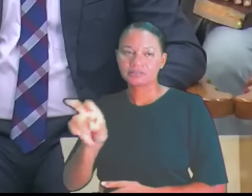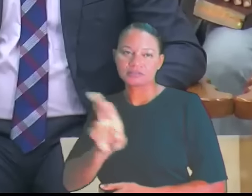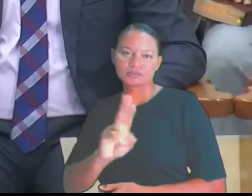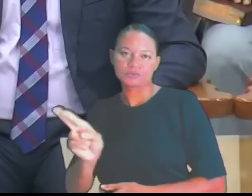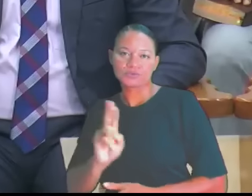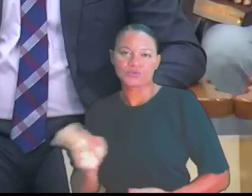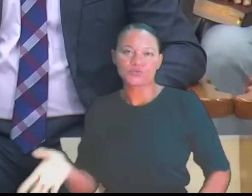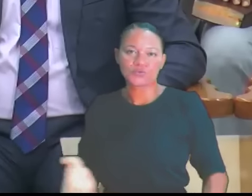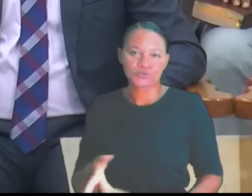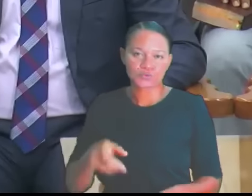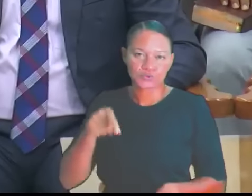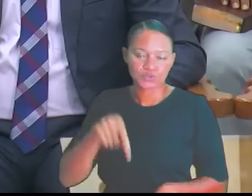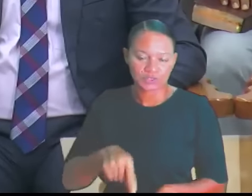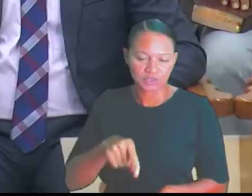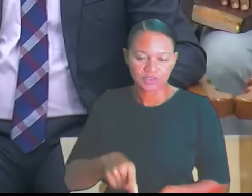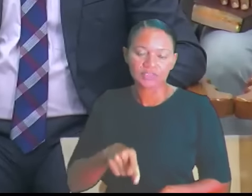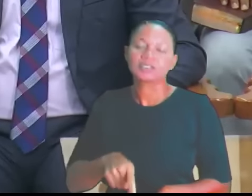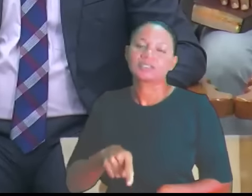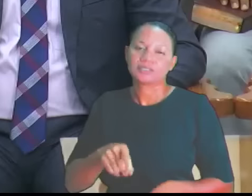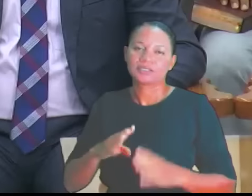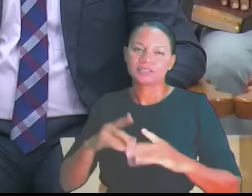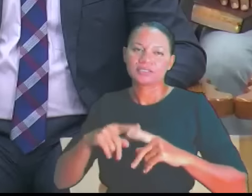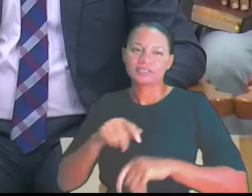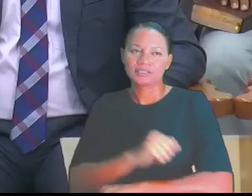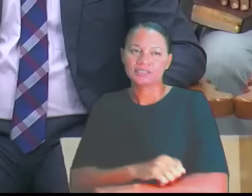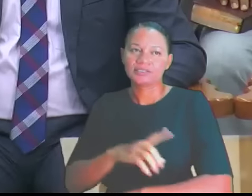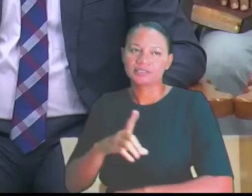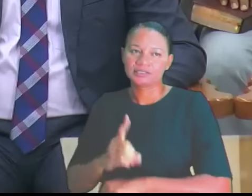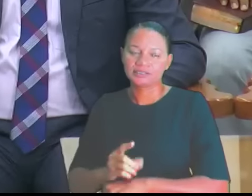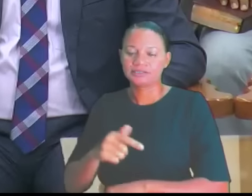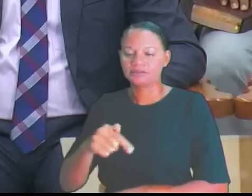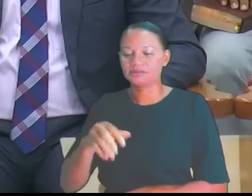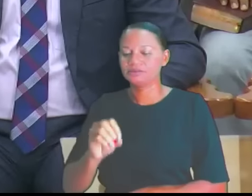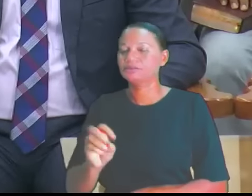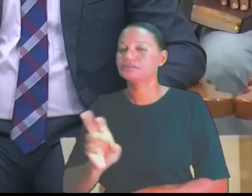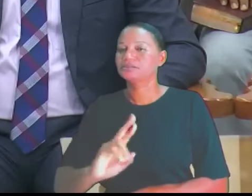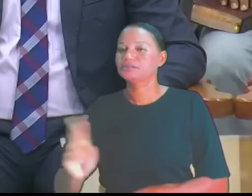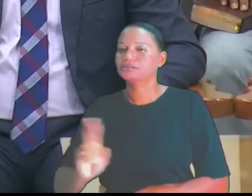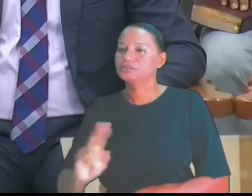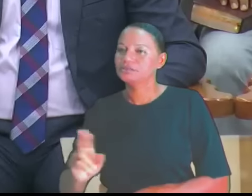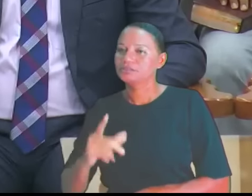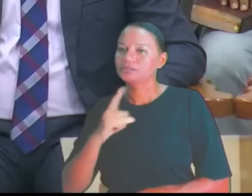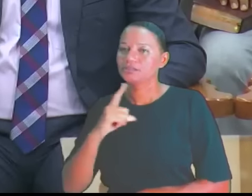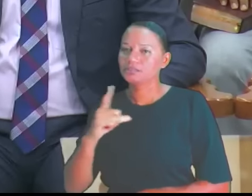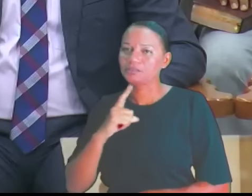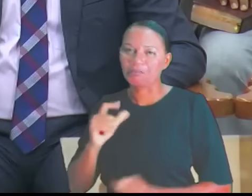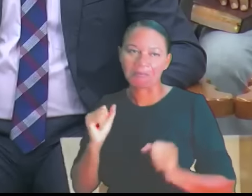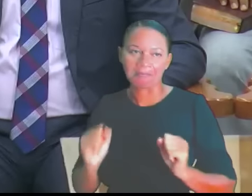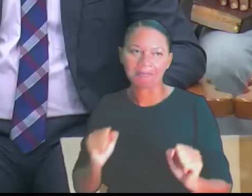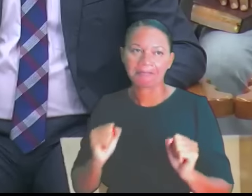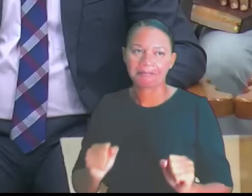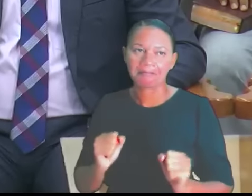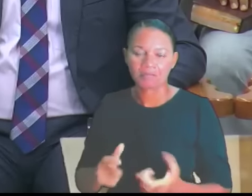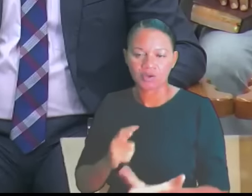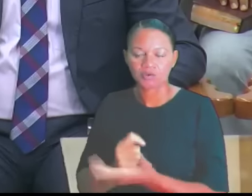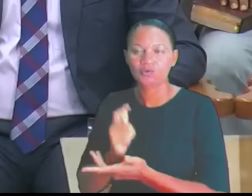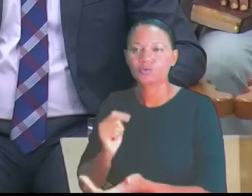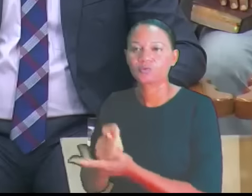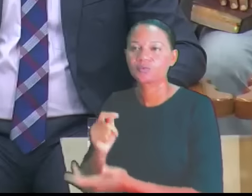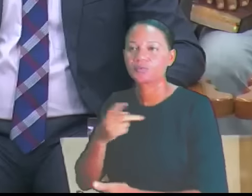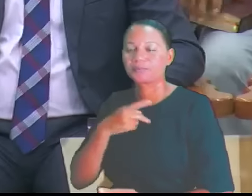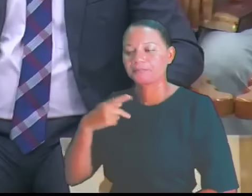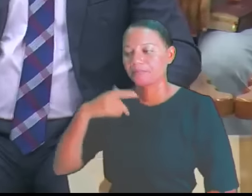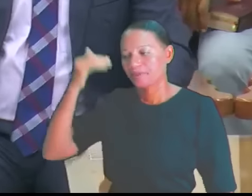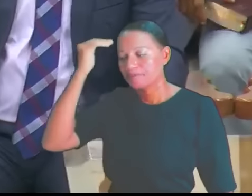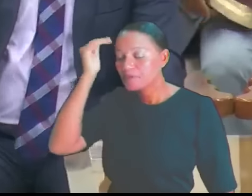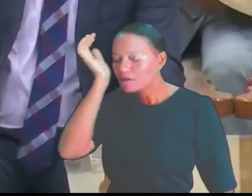Hoje, aqui na Igreja de Alagoas, esses livros vão custar apenas R$70. Nós temos aí, você pode adquirir. Pastor Hermes,